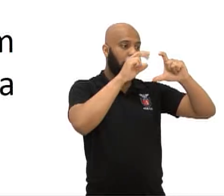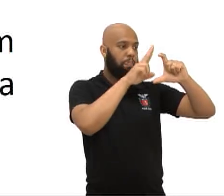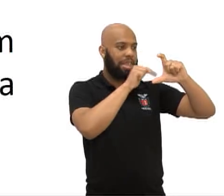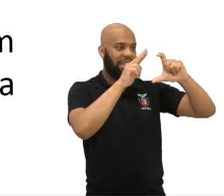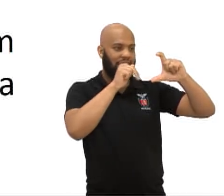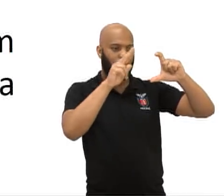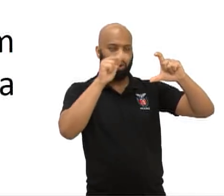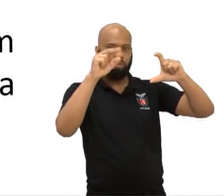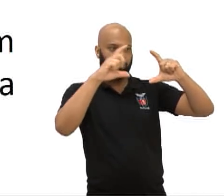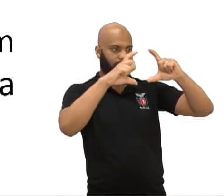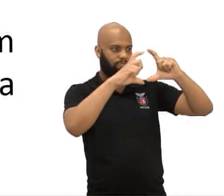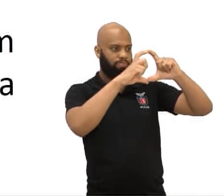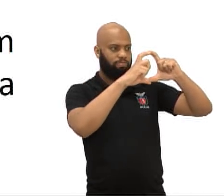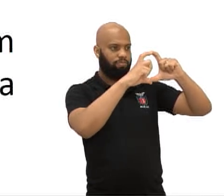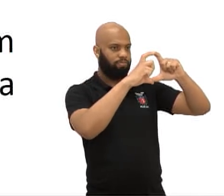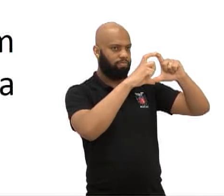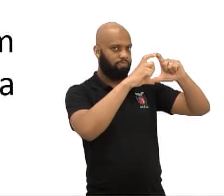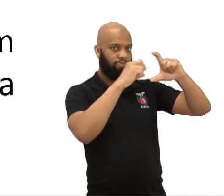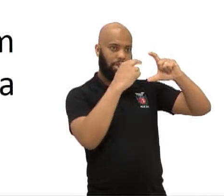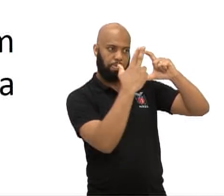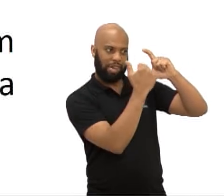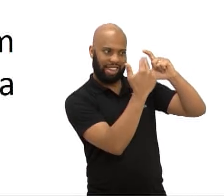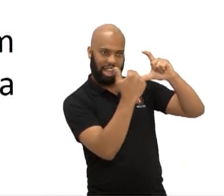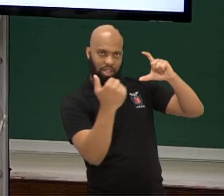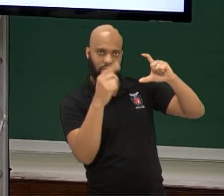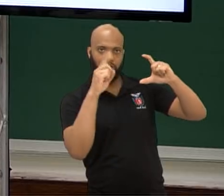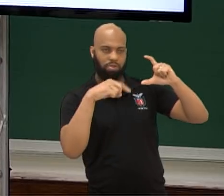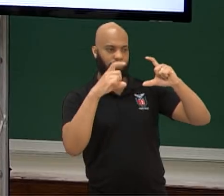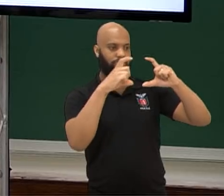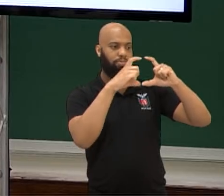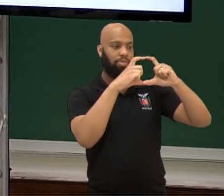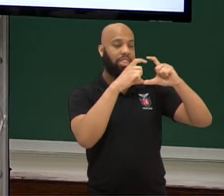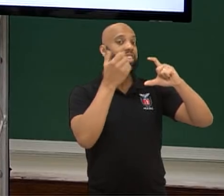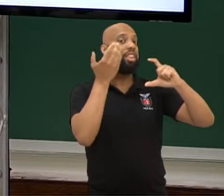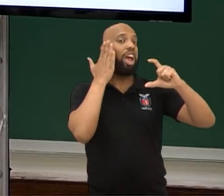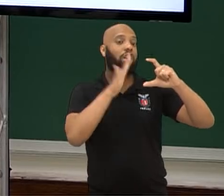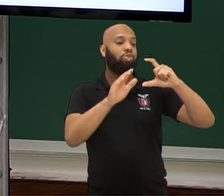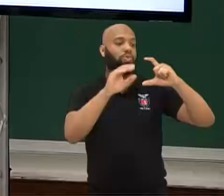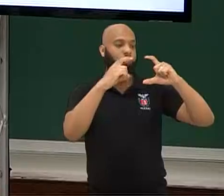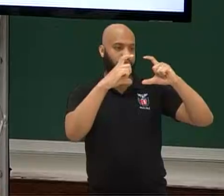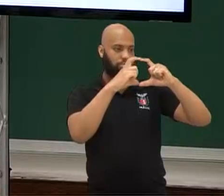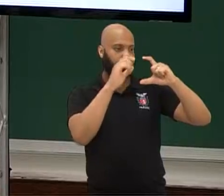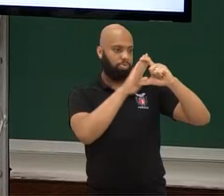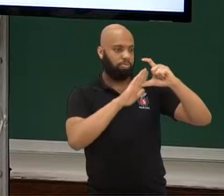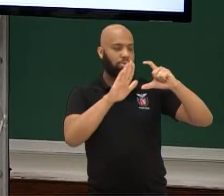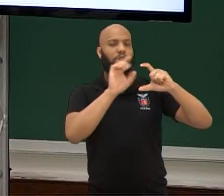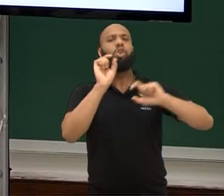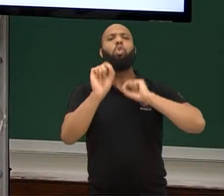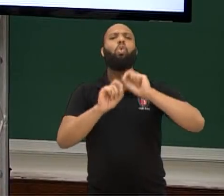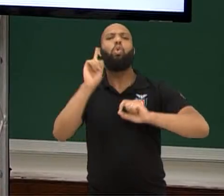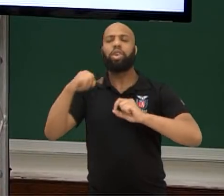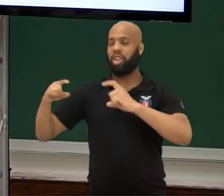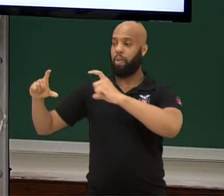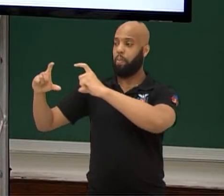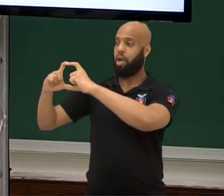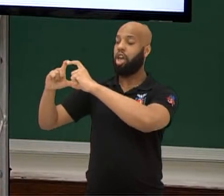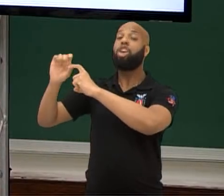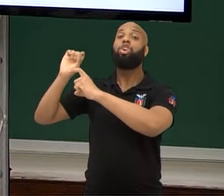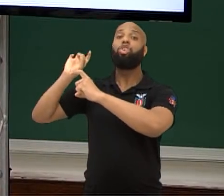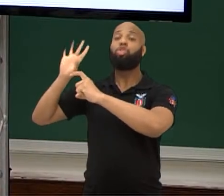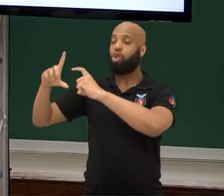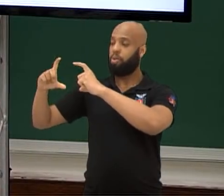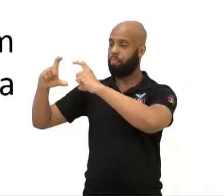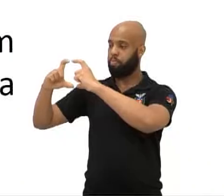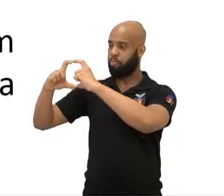região limitada. Então, o círculo é essa parte em azul. E a circunferência? Quem que é a